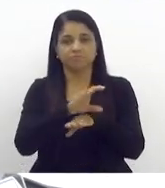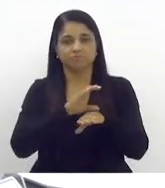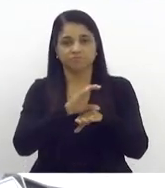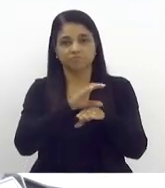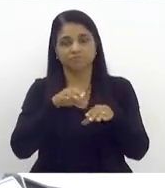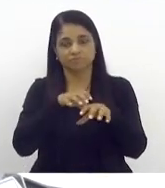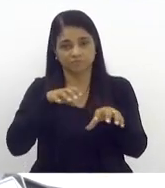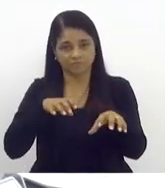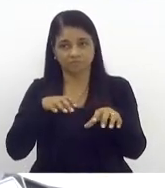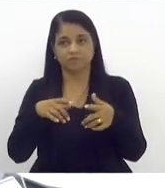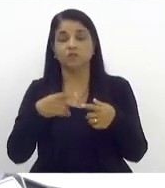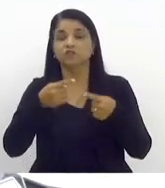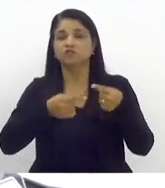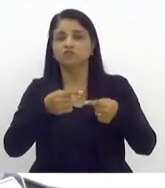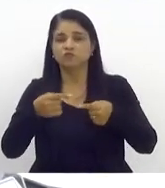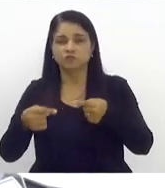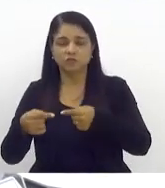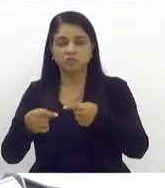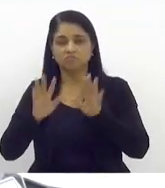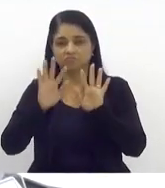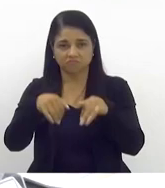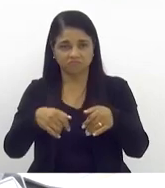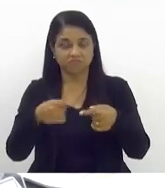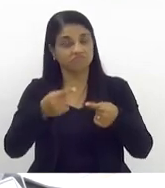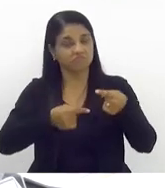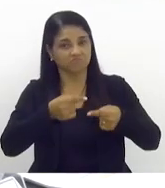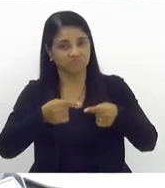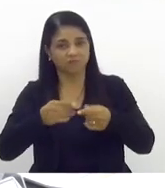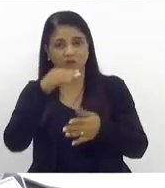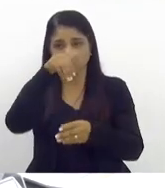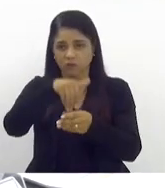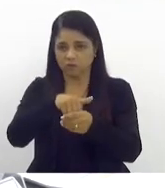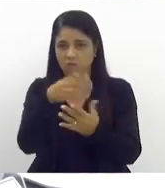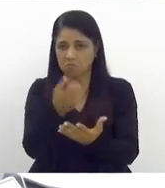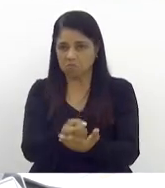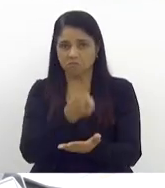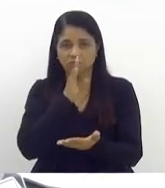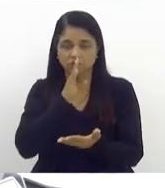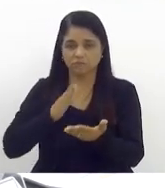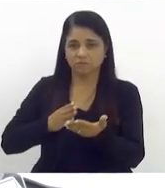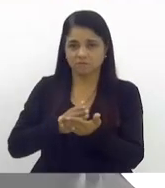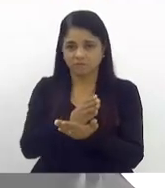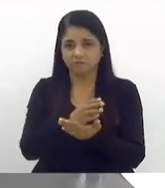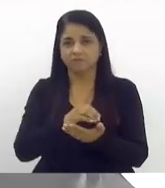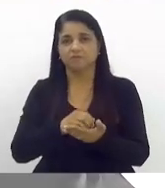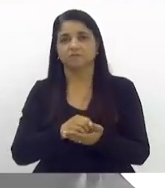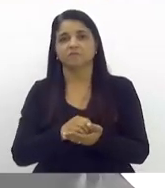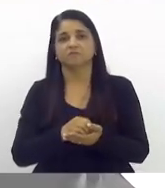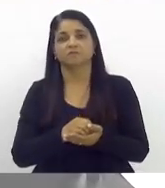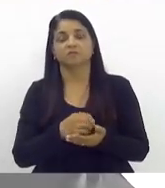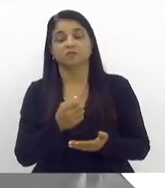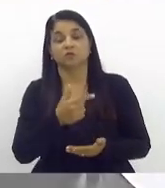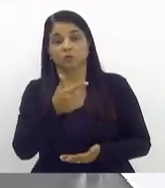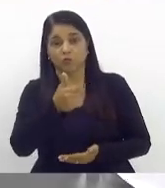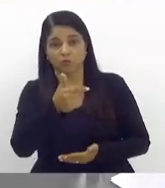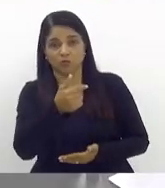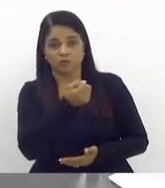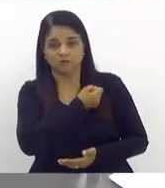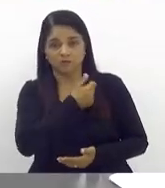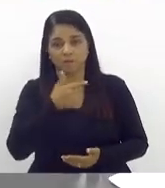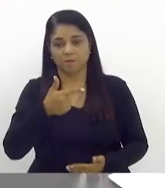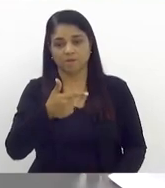Em discussão. Não havendo quem queira discutir, encerrada a discussão. Em votação, senhores que aprovam, permaneçam como estão. Aprovado. 12 da pauta.